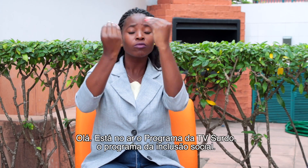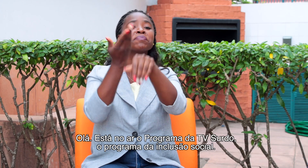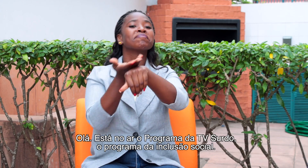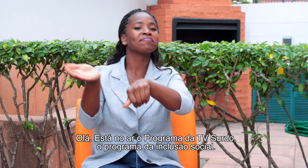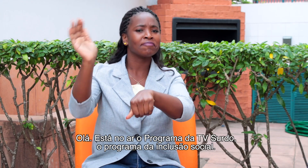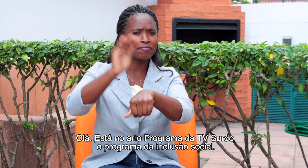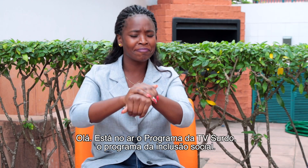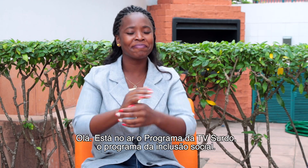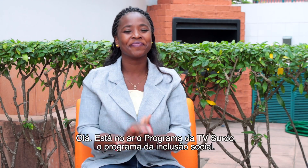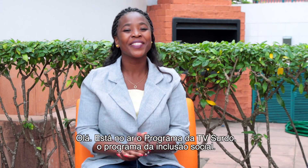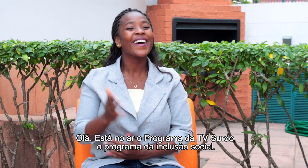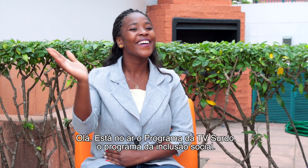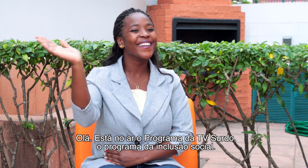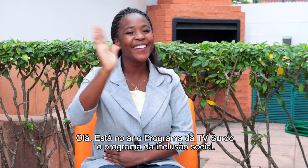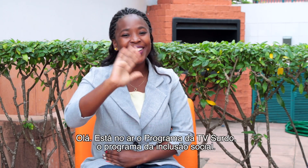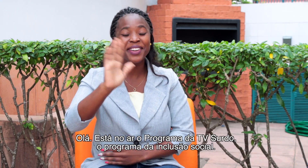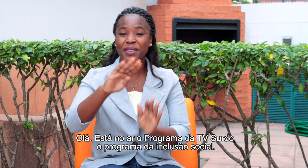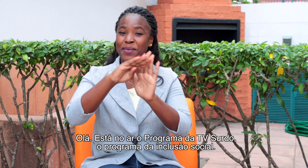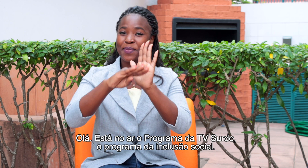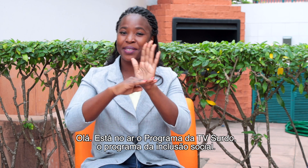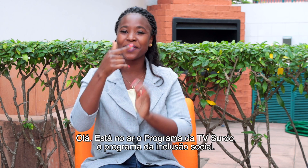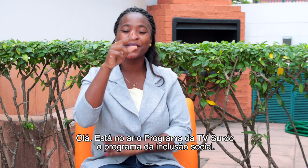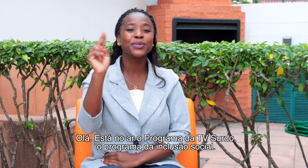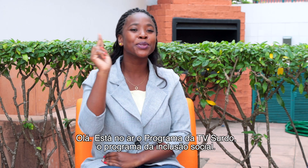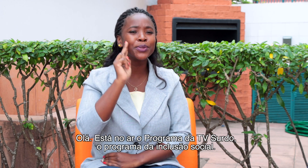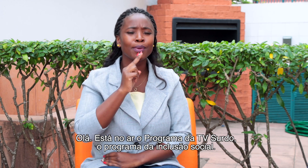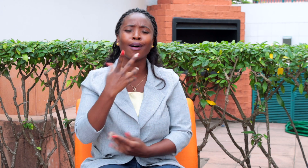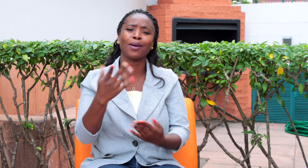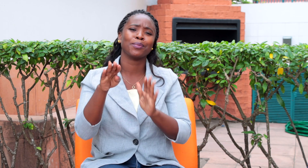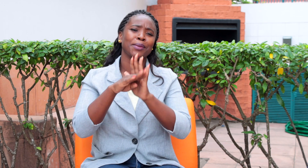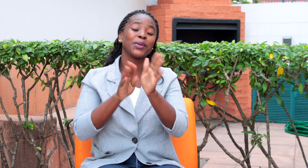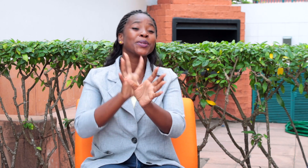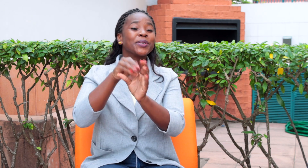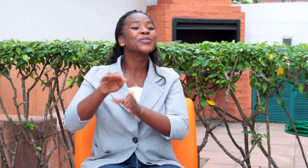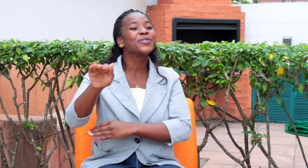está no ar o programa da TV Surdo, o programa da inclusão social.